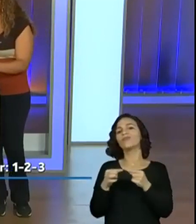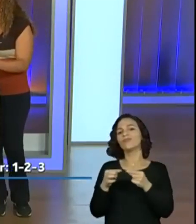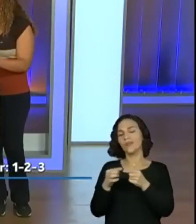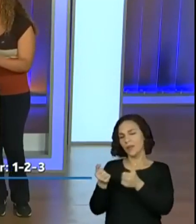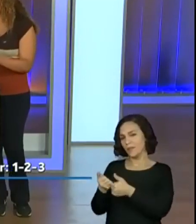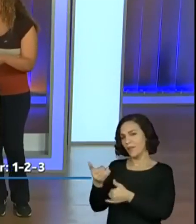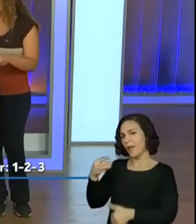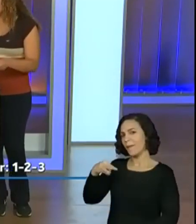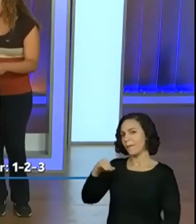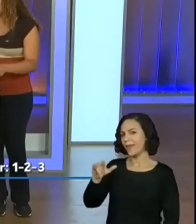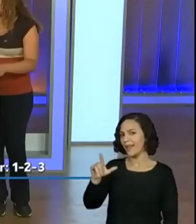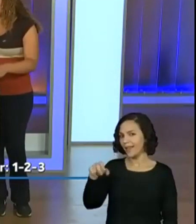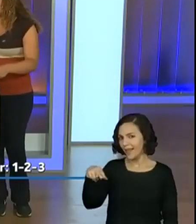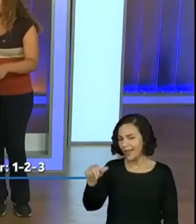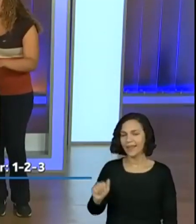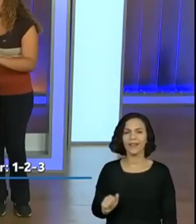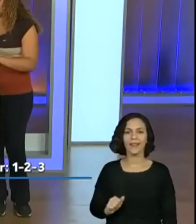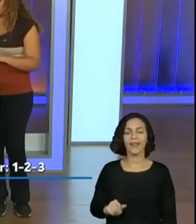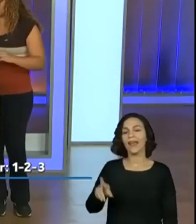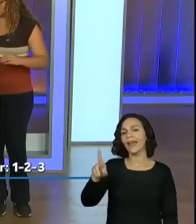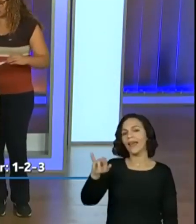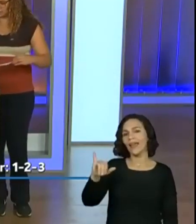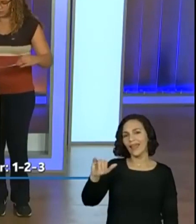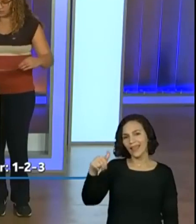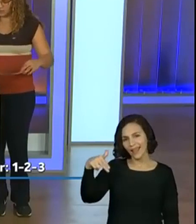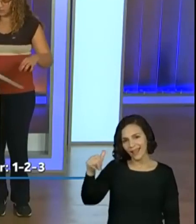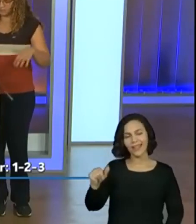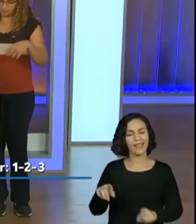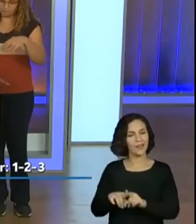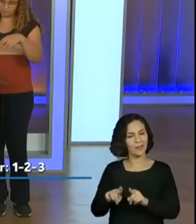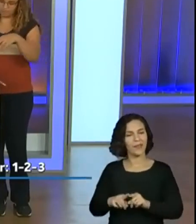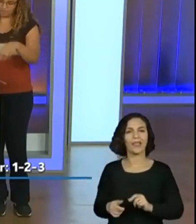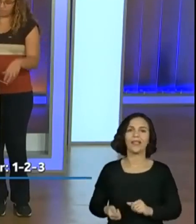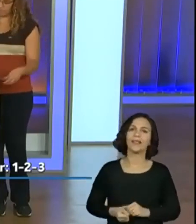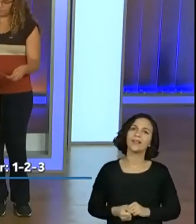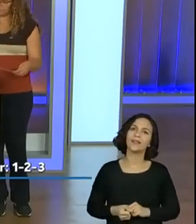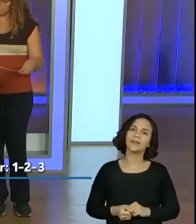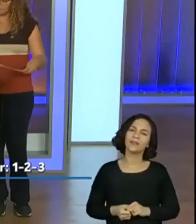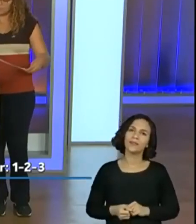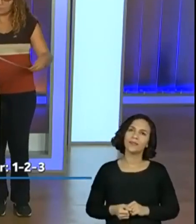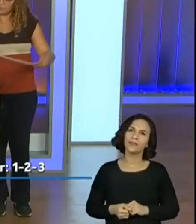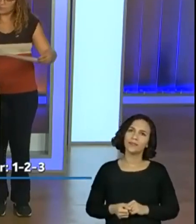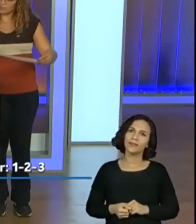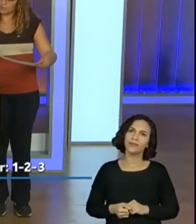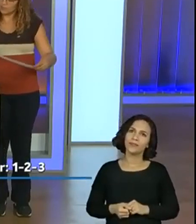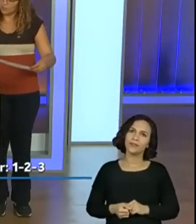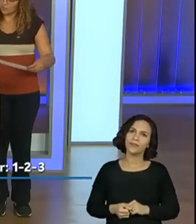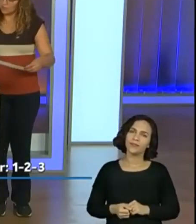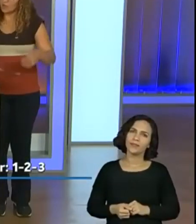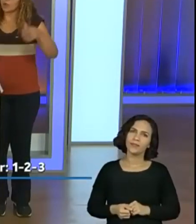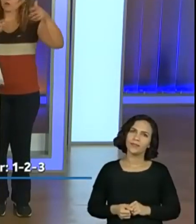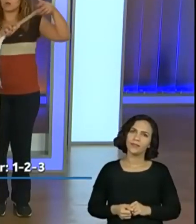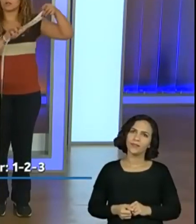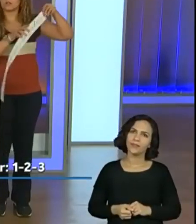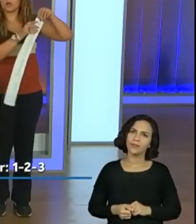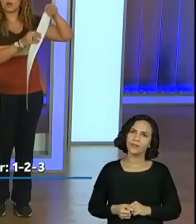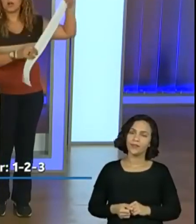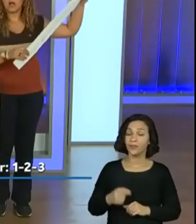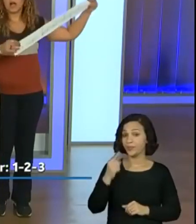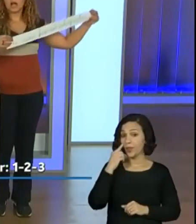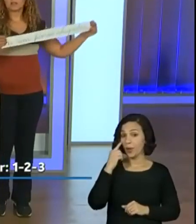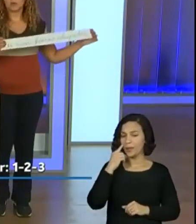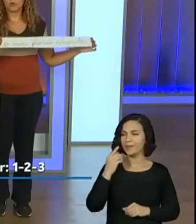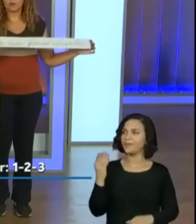Milena. Isso mesmo. Vamos deixando aqui pertinho do passado. Que mais? Olha